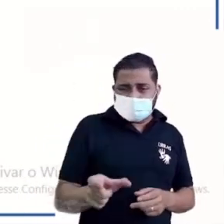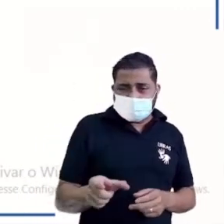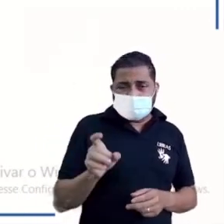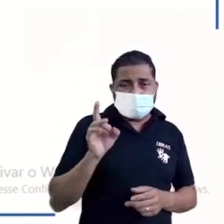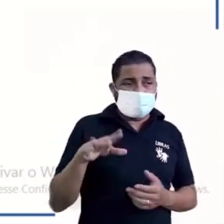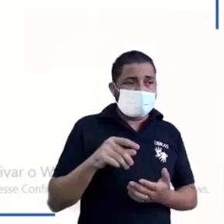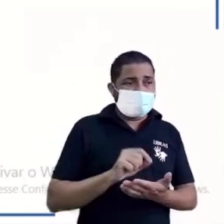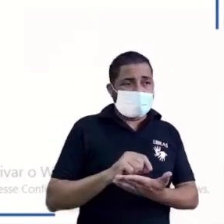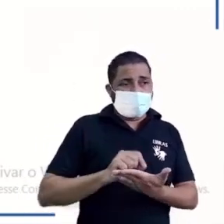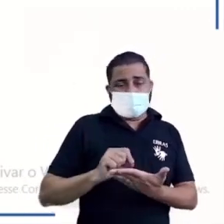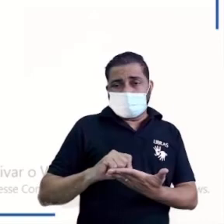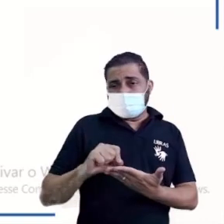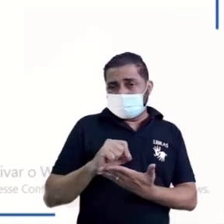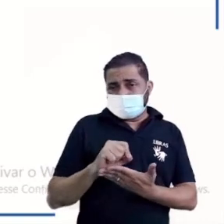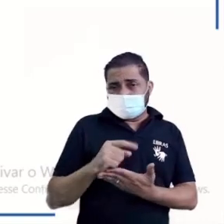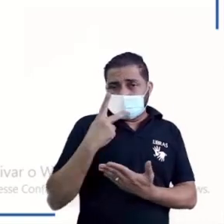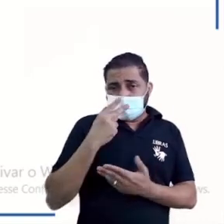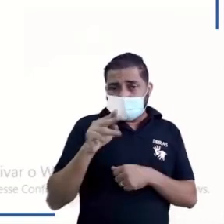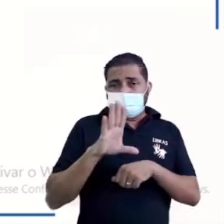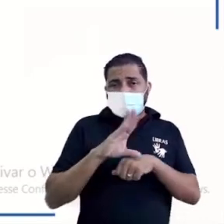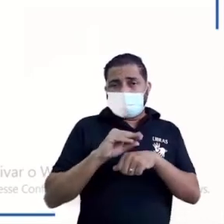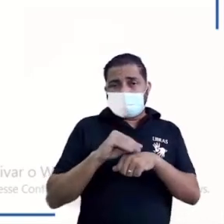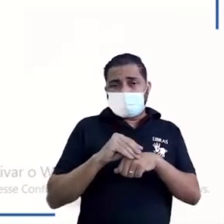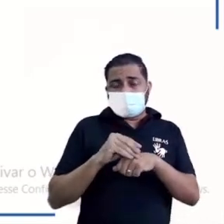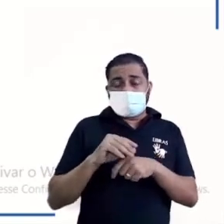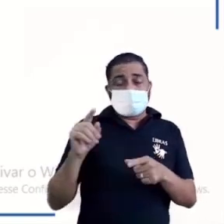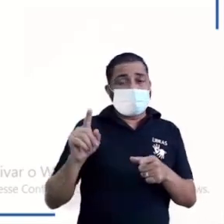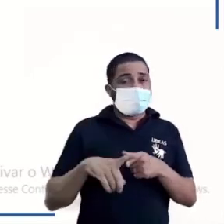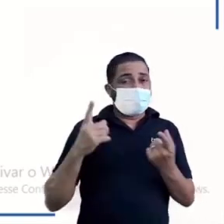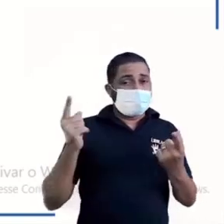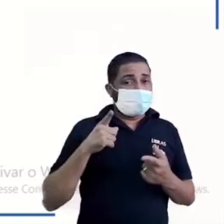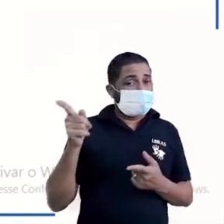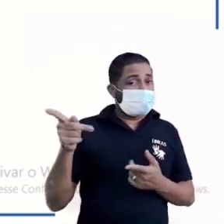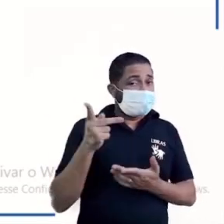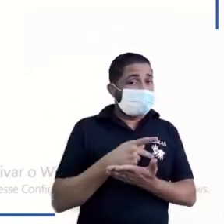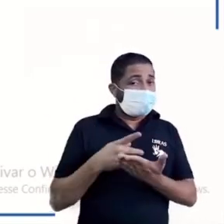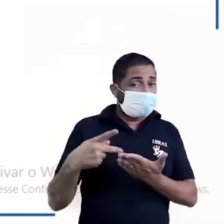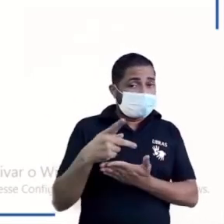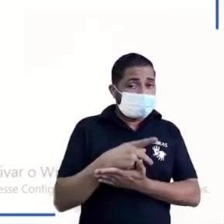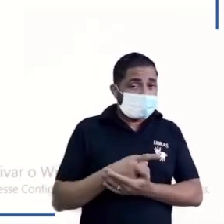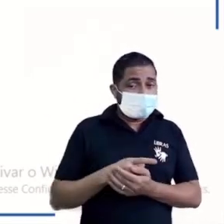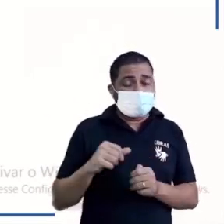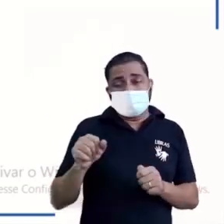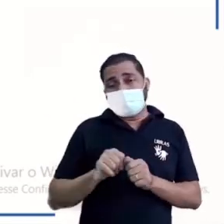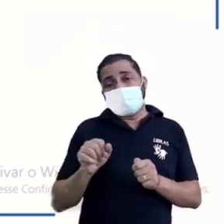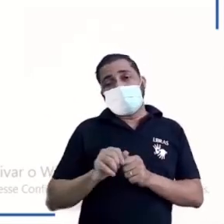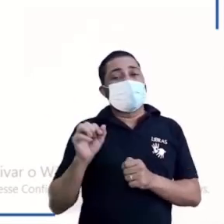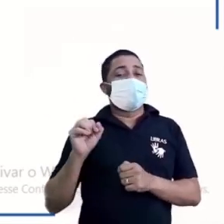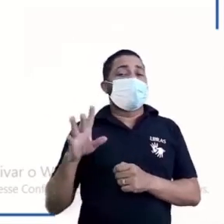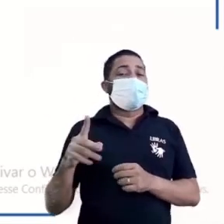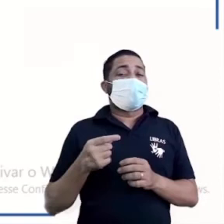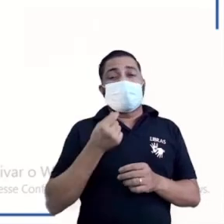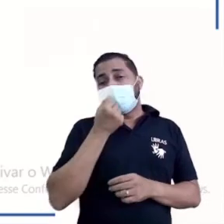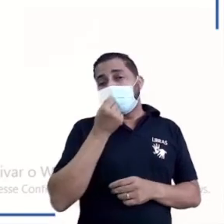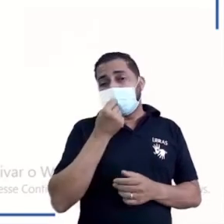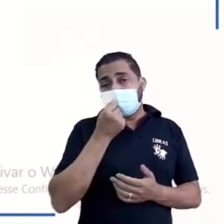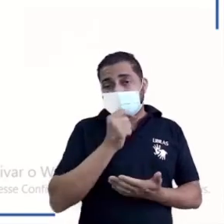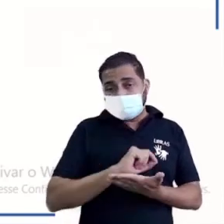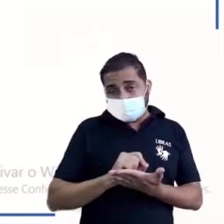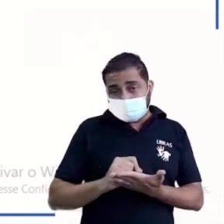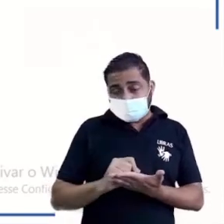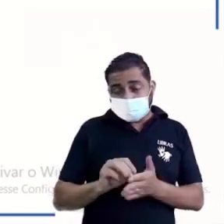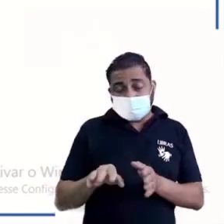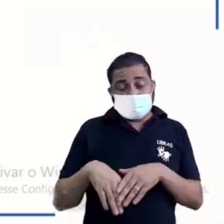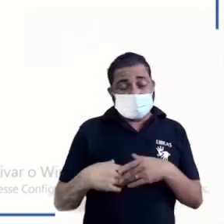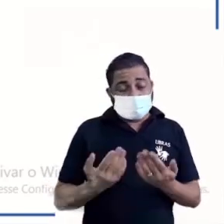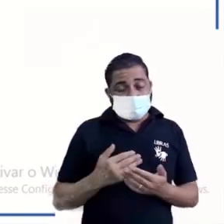a lápis, né? Parece uma fotografia, né? Mas na realidade esse desenho foi feito apenas a lápis. Então é uma